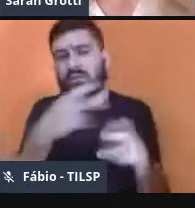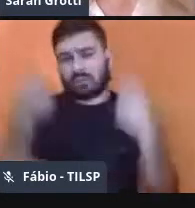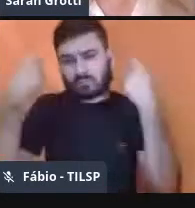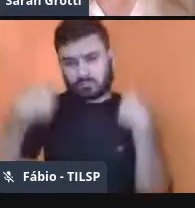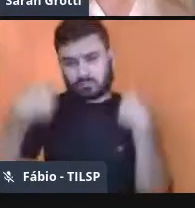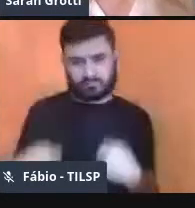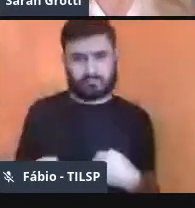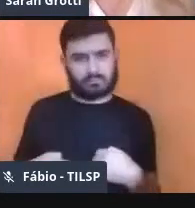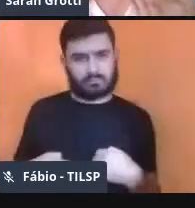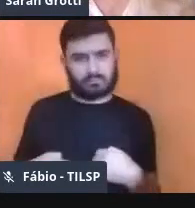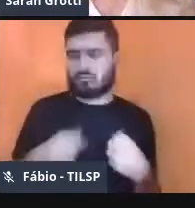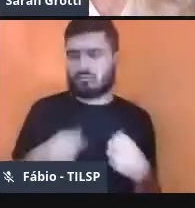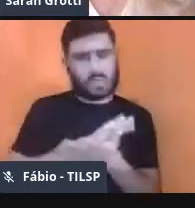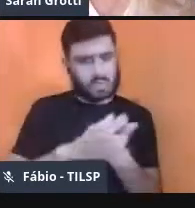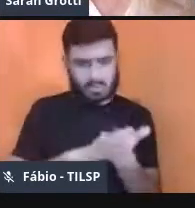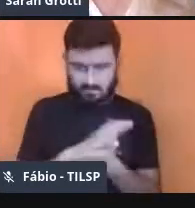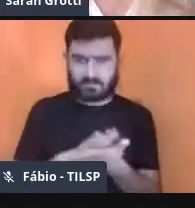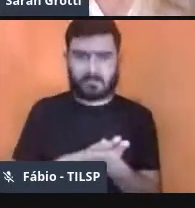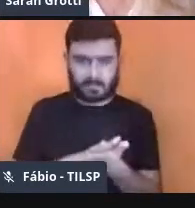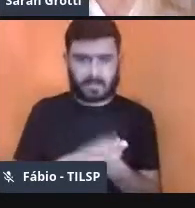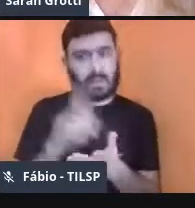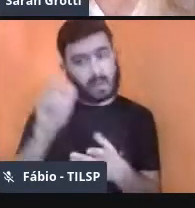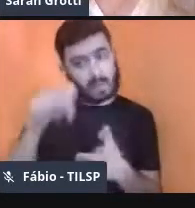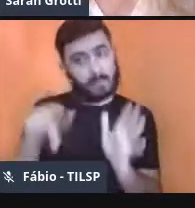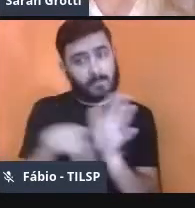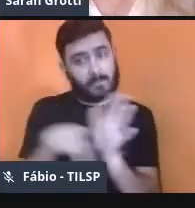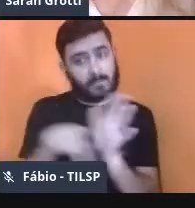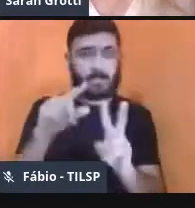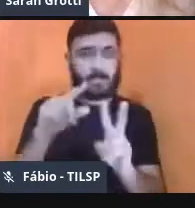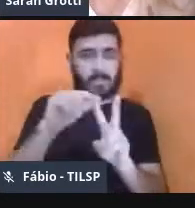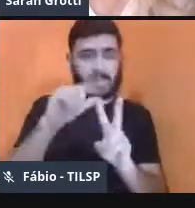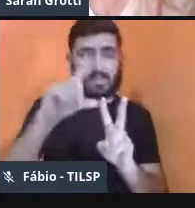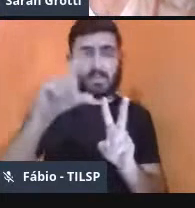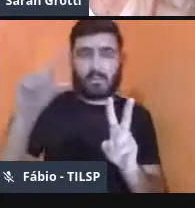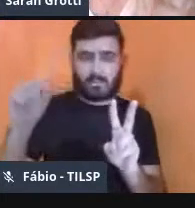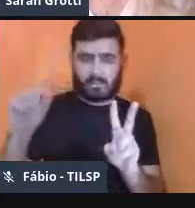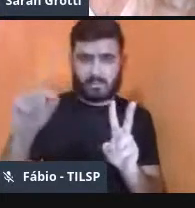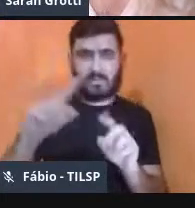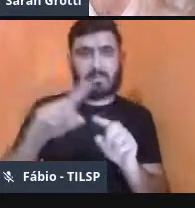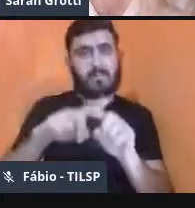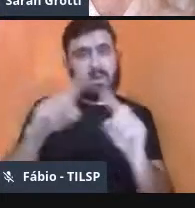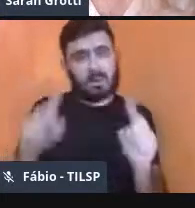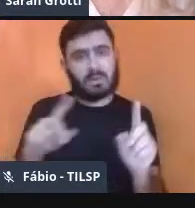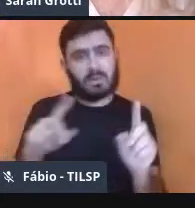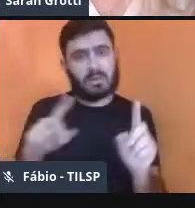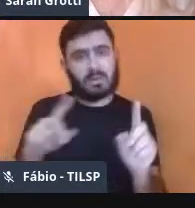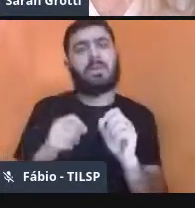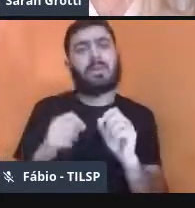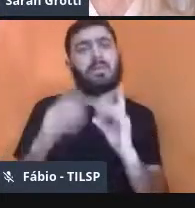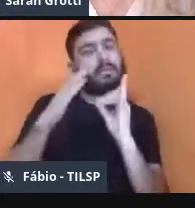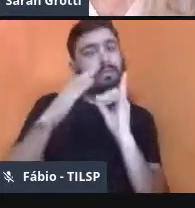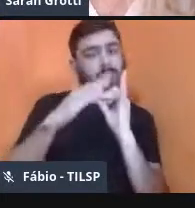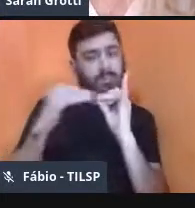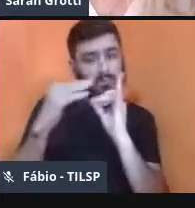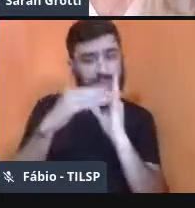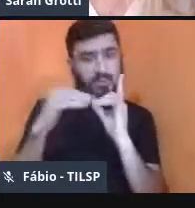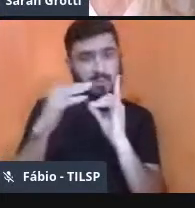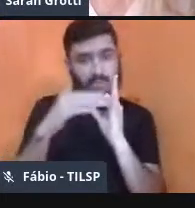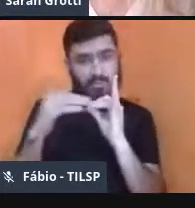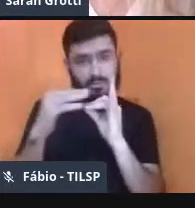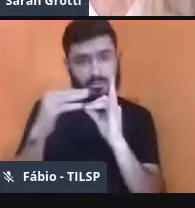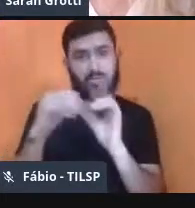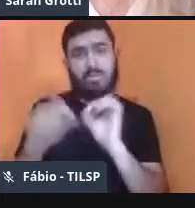animal. Isso é o vegano. Mas o vegetariano passou a existir